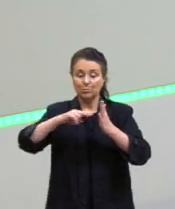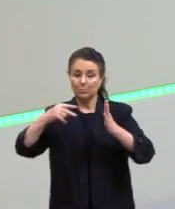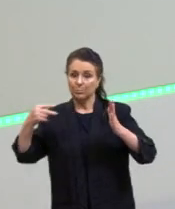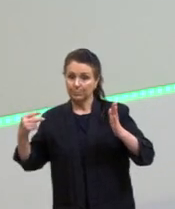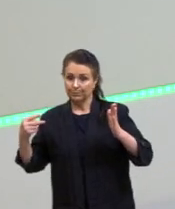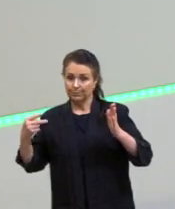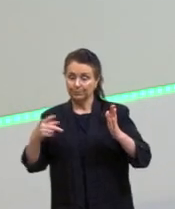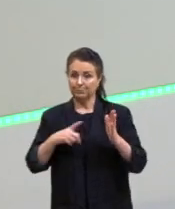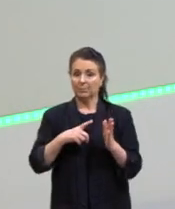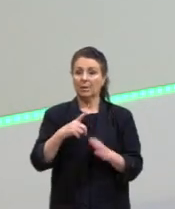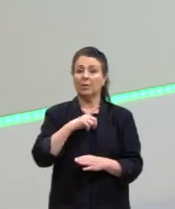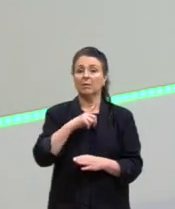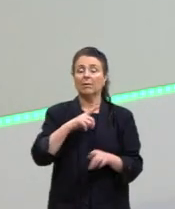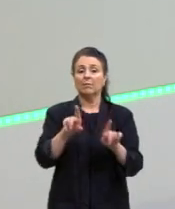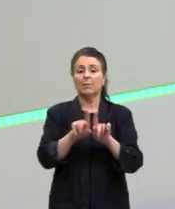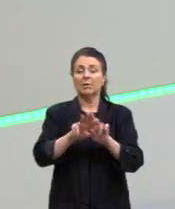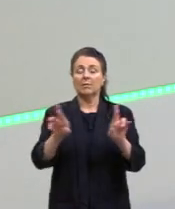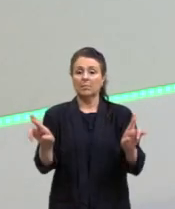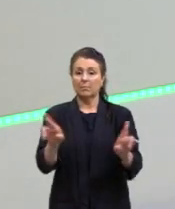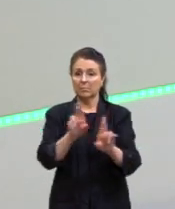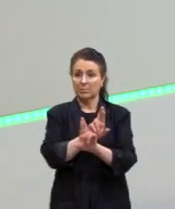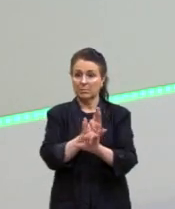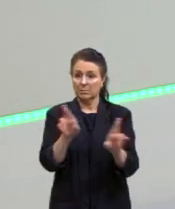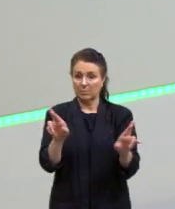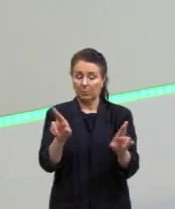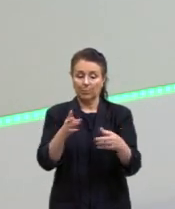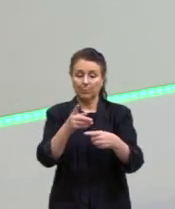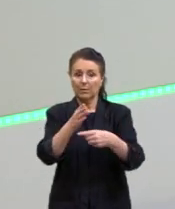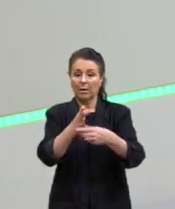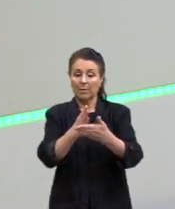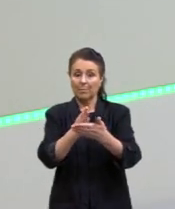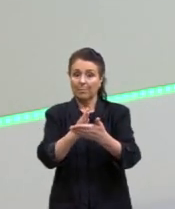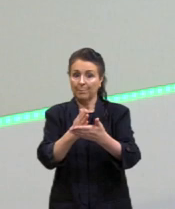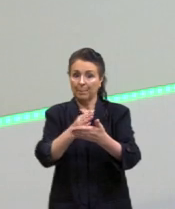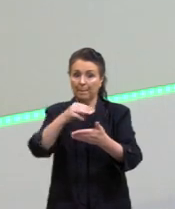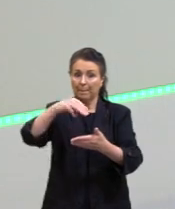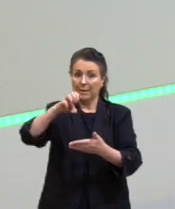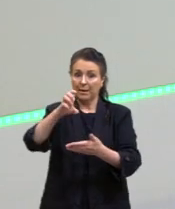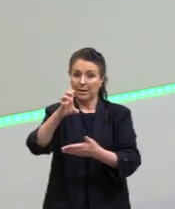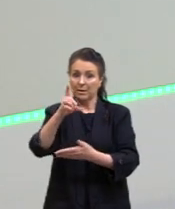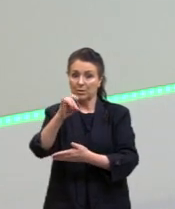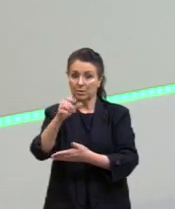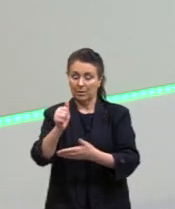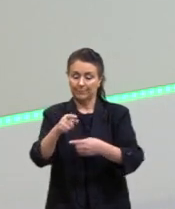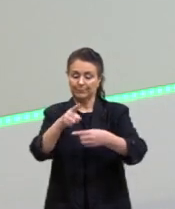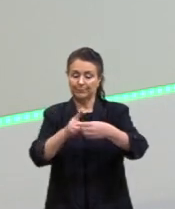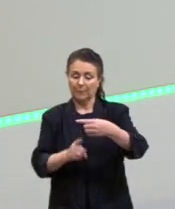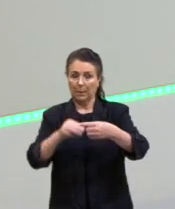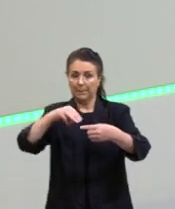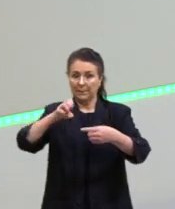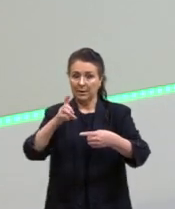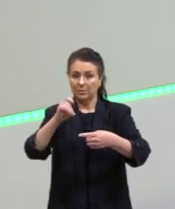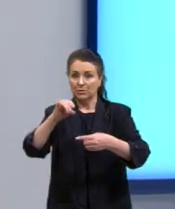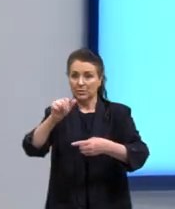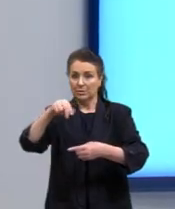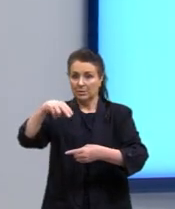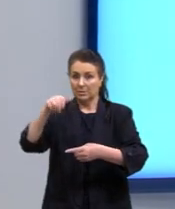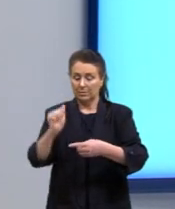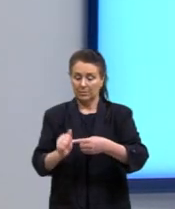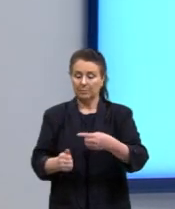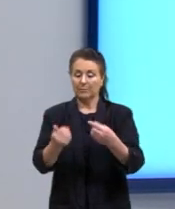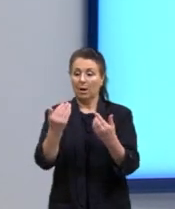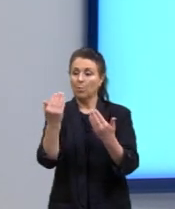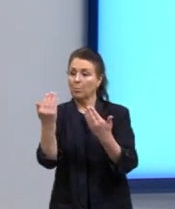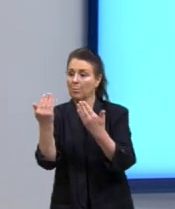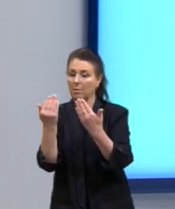nós temos ainda nessa relação da Média versus a mediana a comparação da Média com